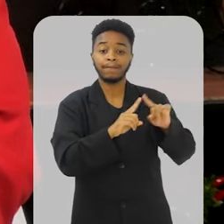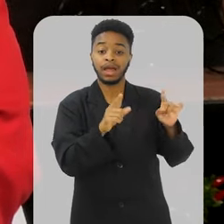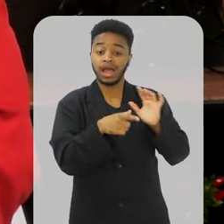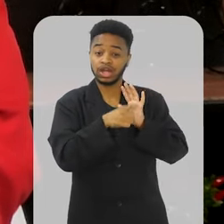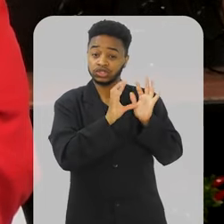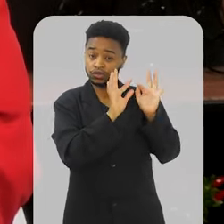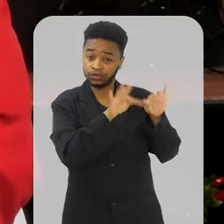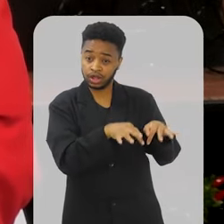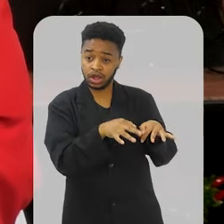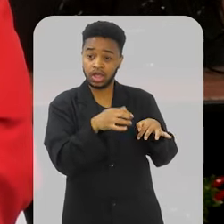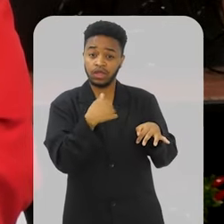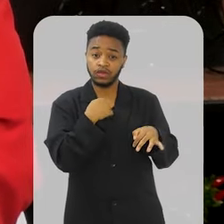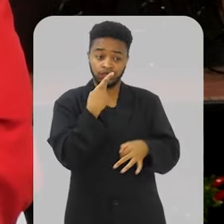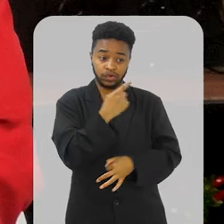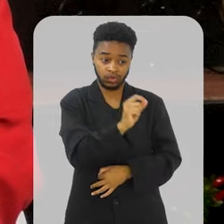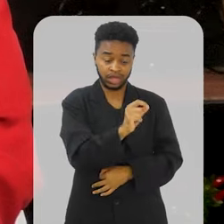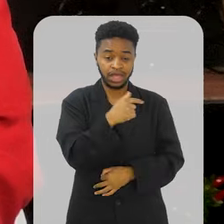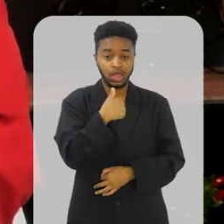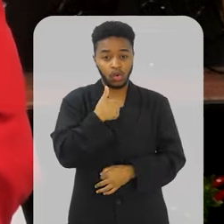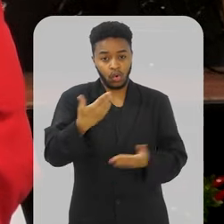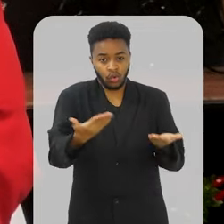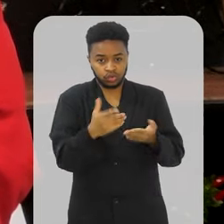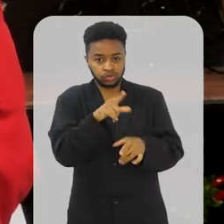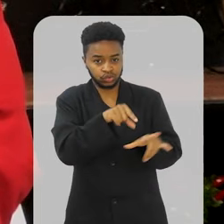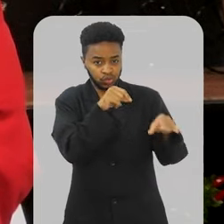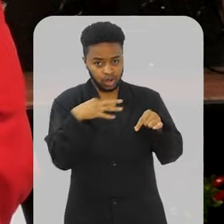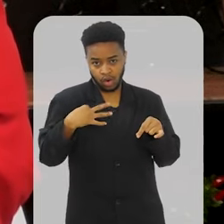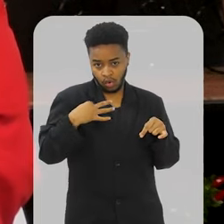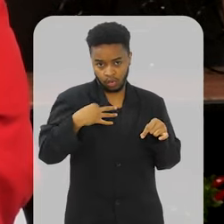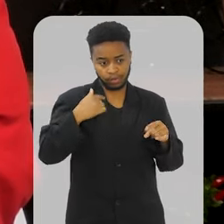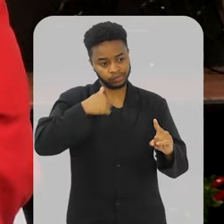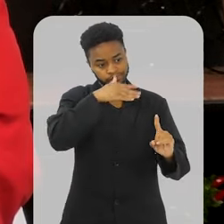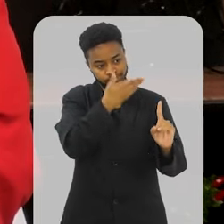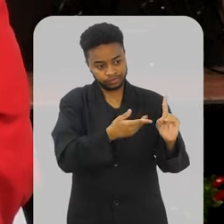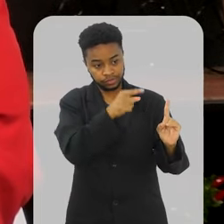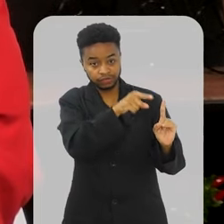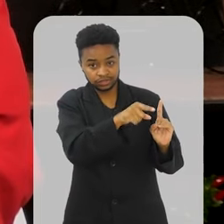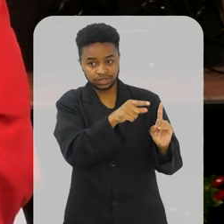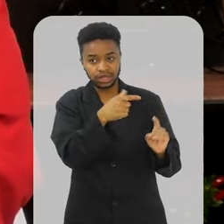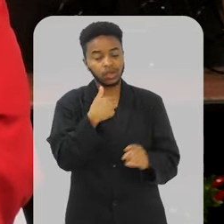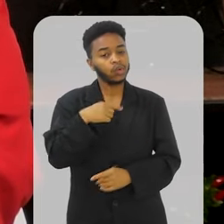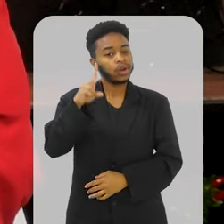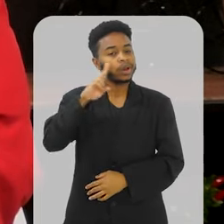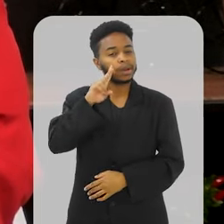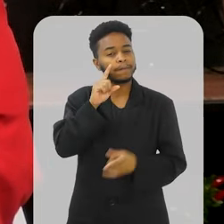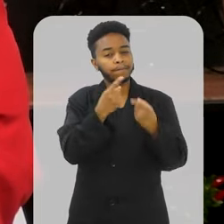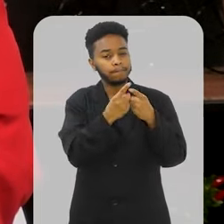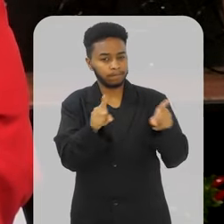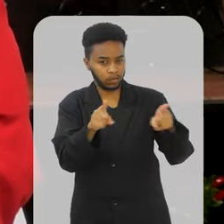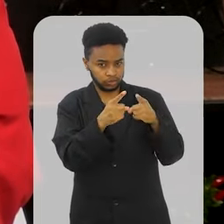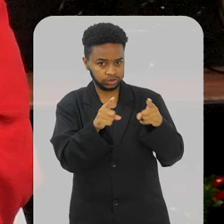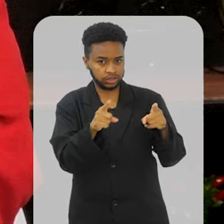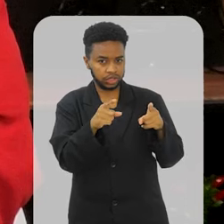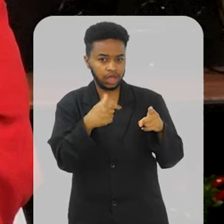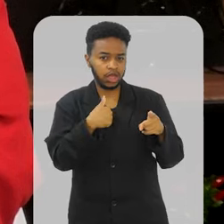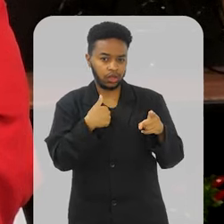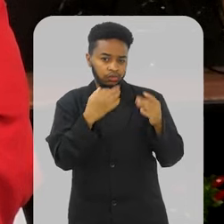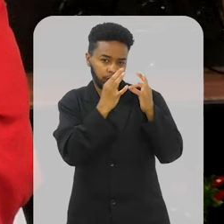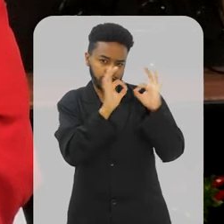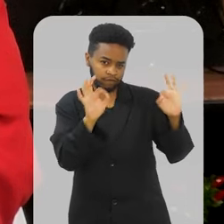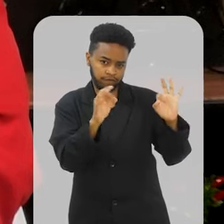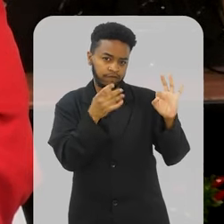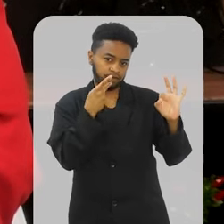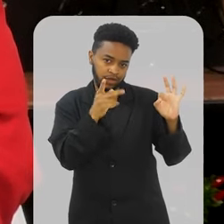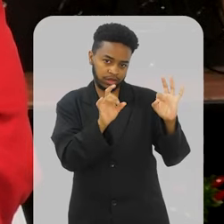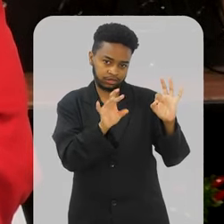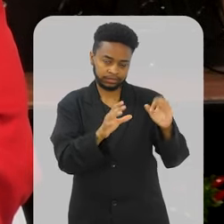queria lhe dizer quando fui escolhi essa roupa hoje para lhe homenagear me veio uma música na cabeça uma letra eu queria